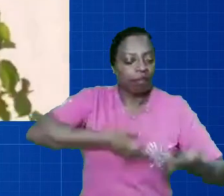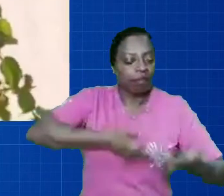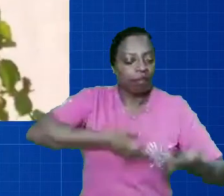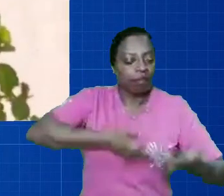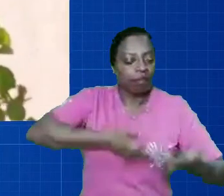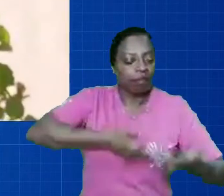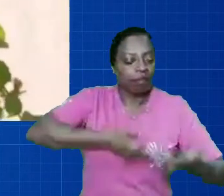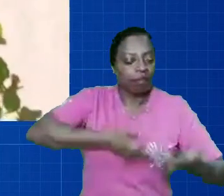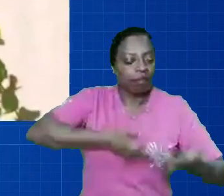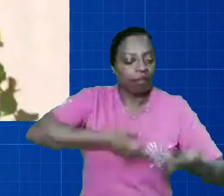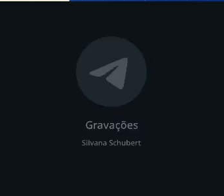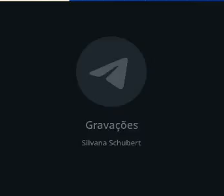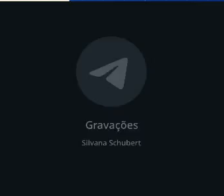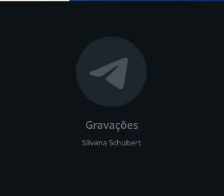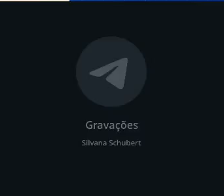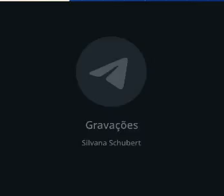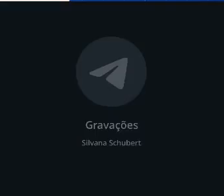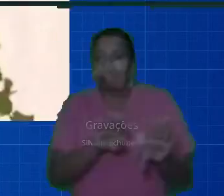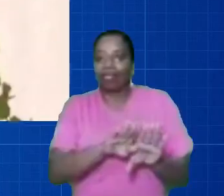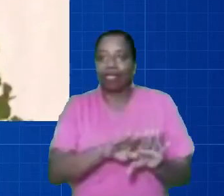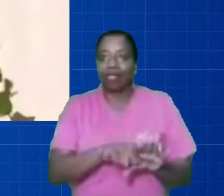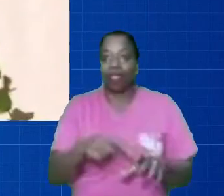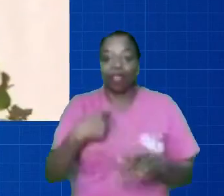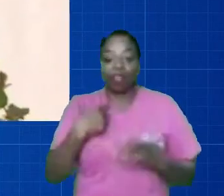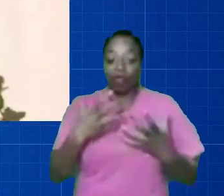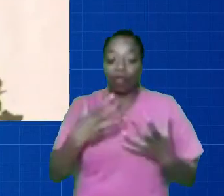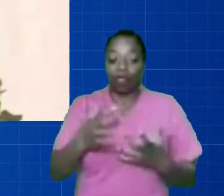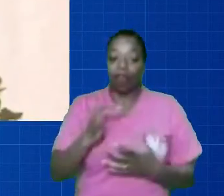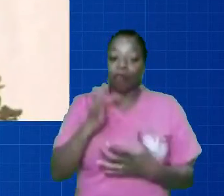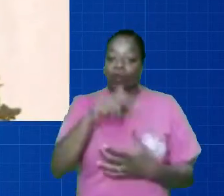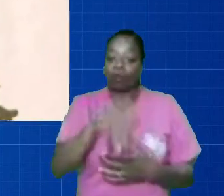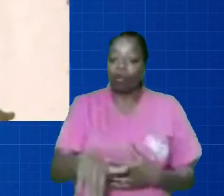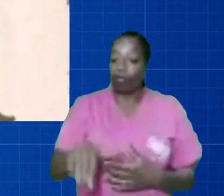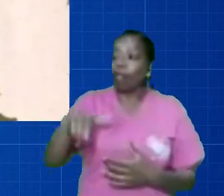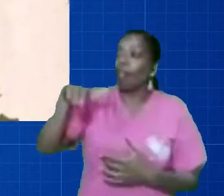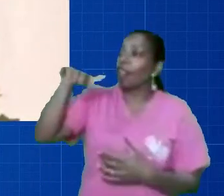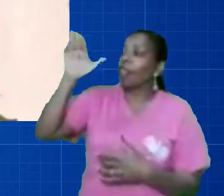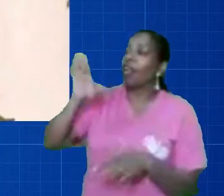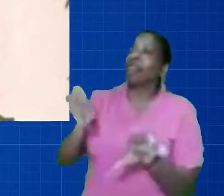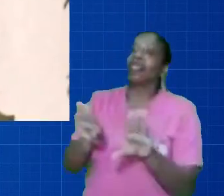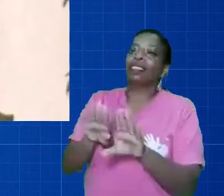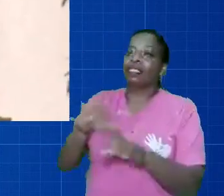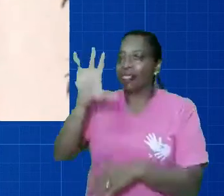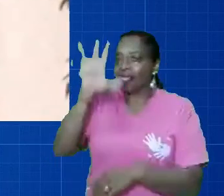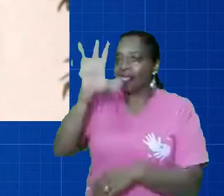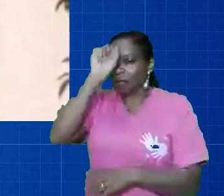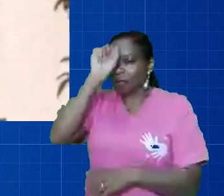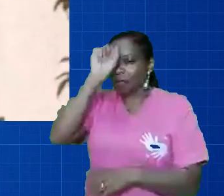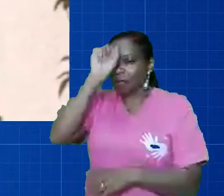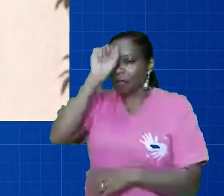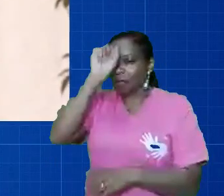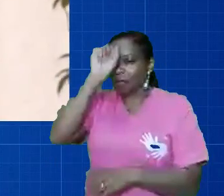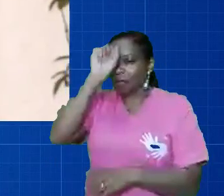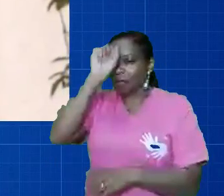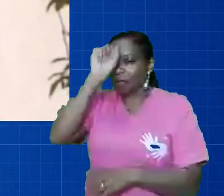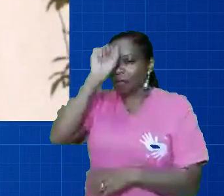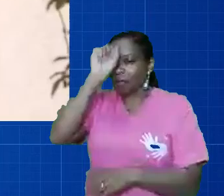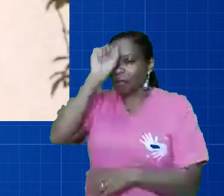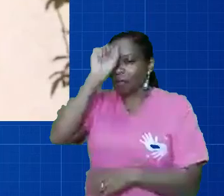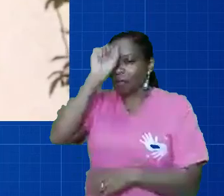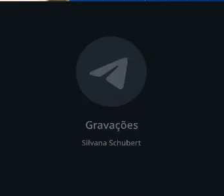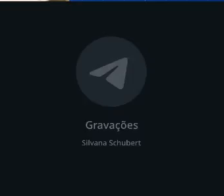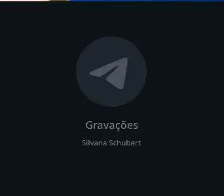que eu acredito que a arte, que essa sensibilidade traz para a formação do ser humano. Então foi incrível poder ter participado da oficina de